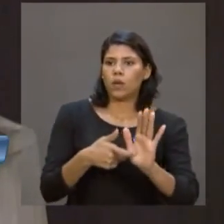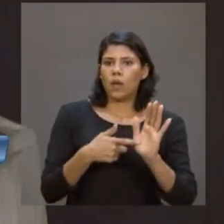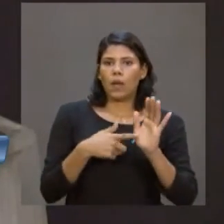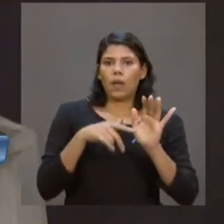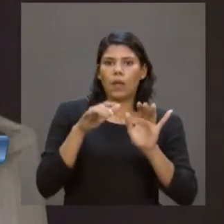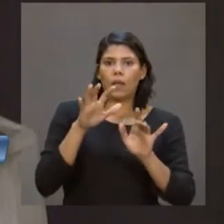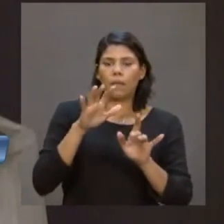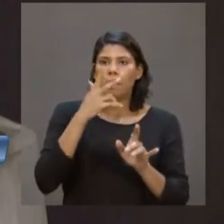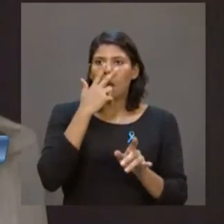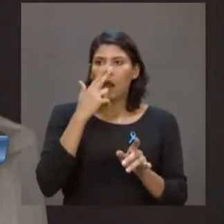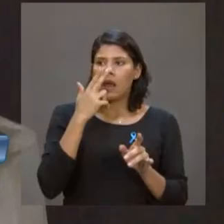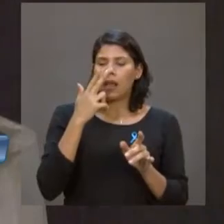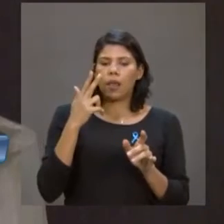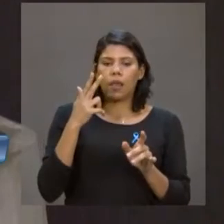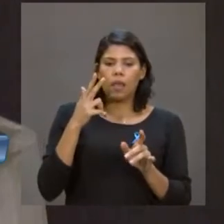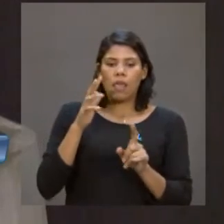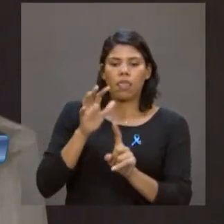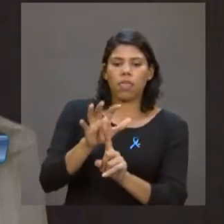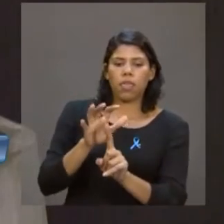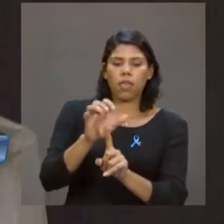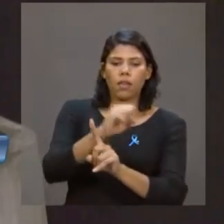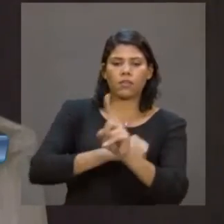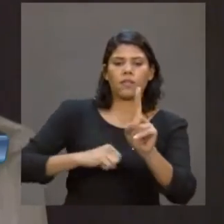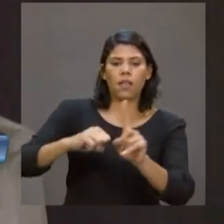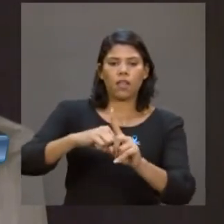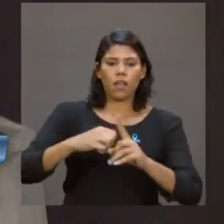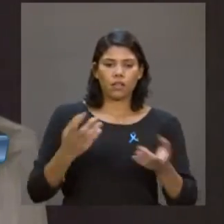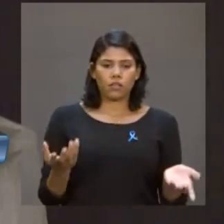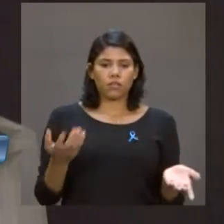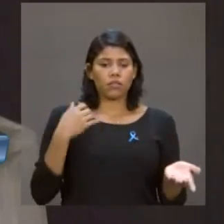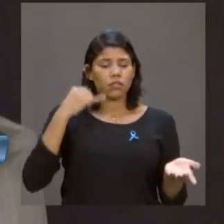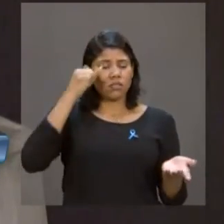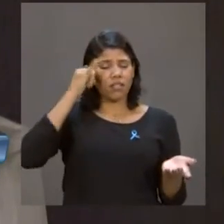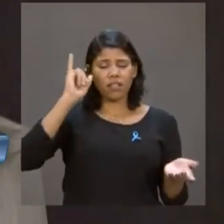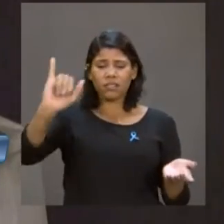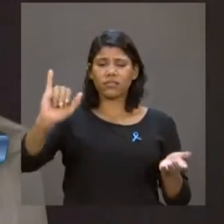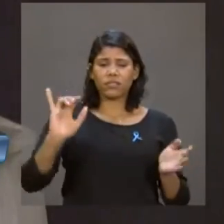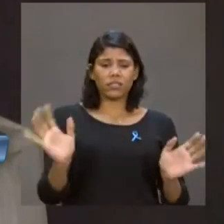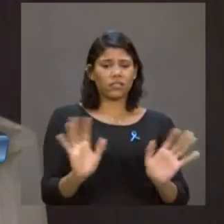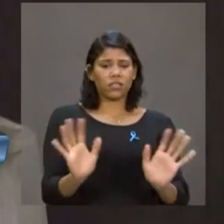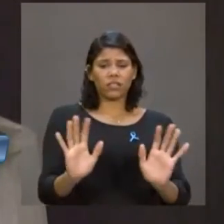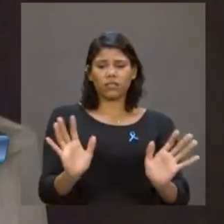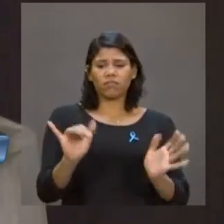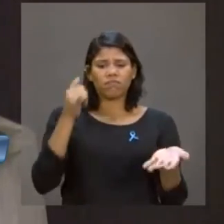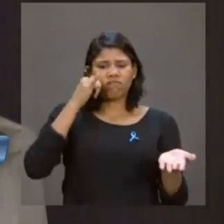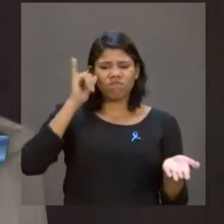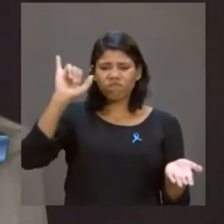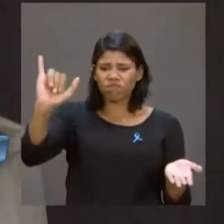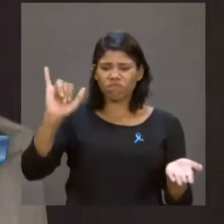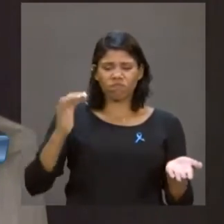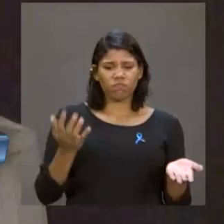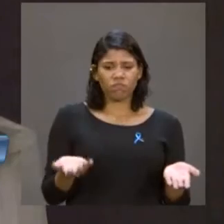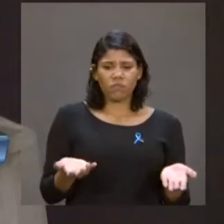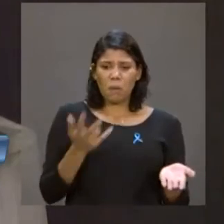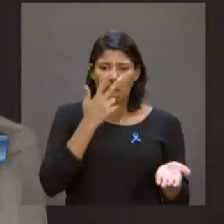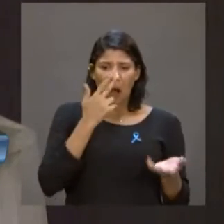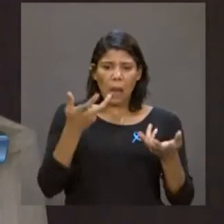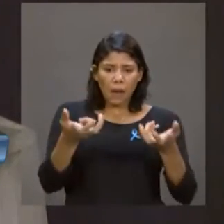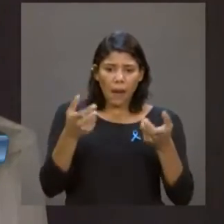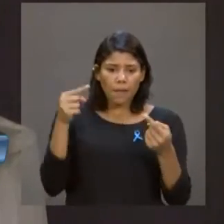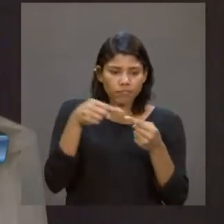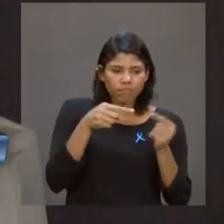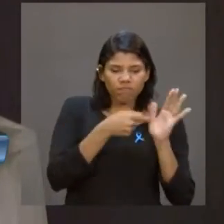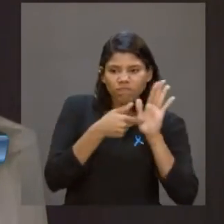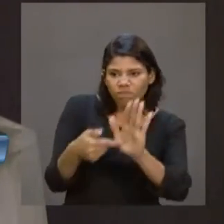eu espero que não caiamos na cantilena do populismo penal do